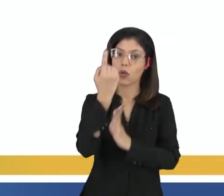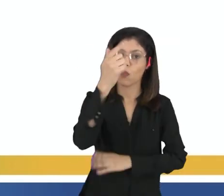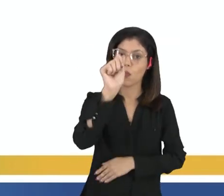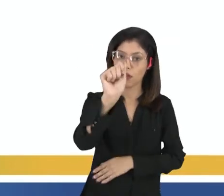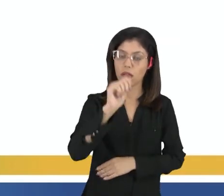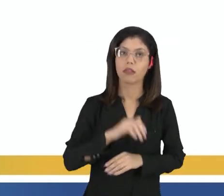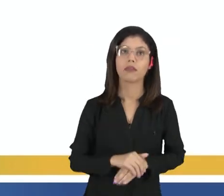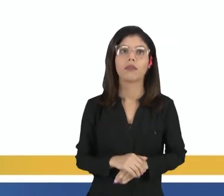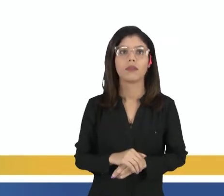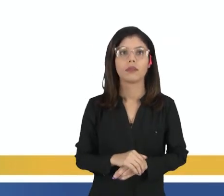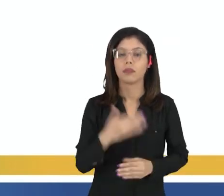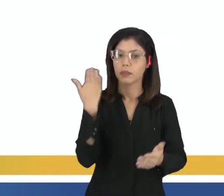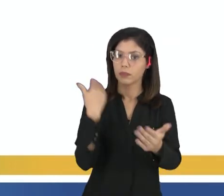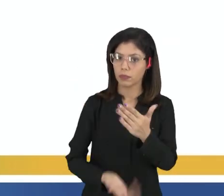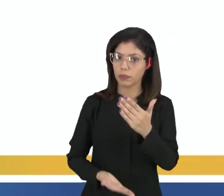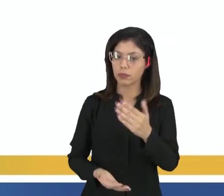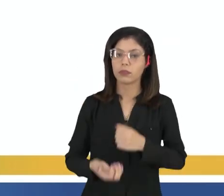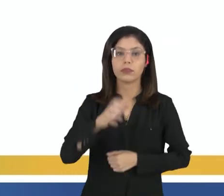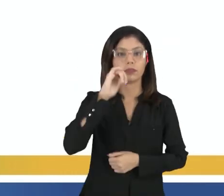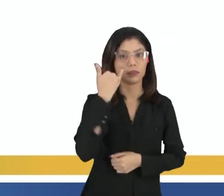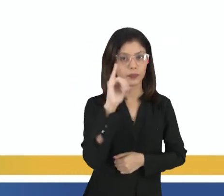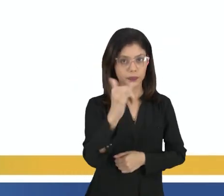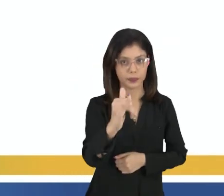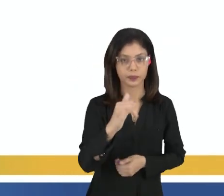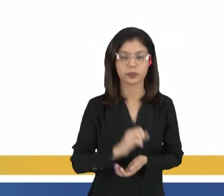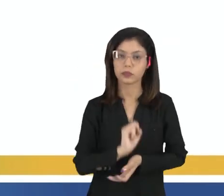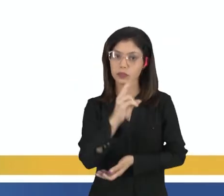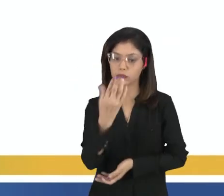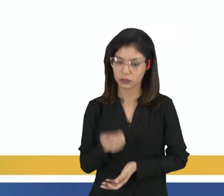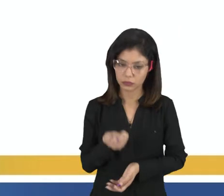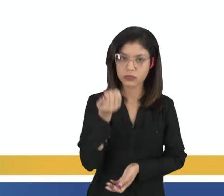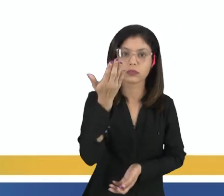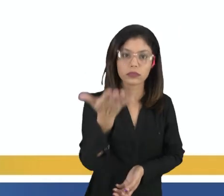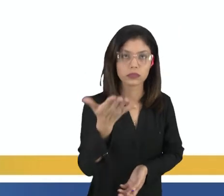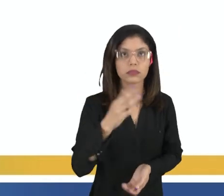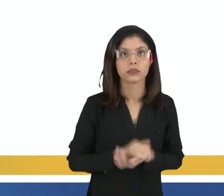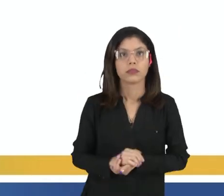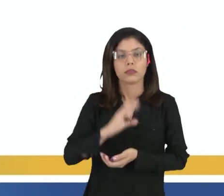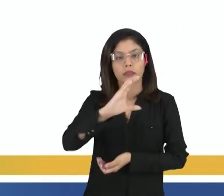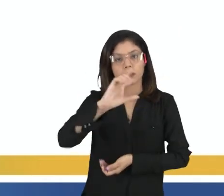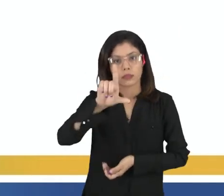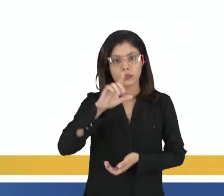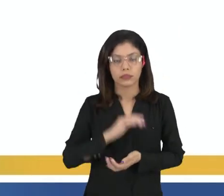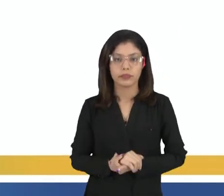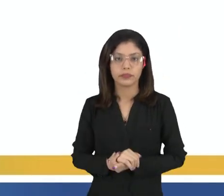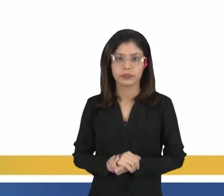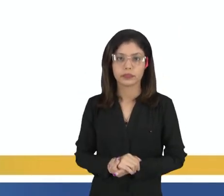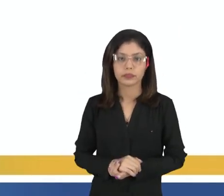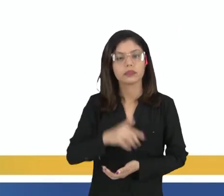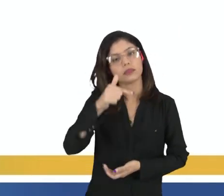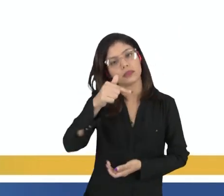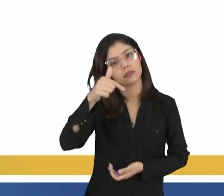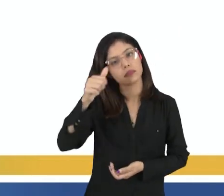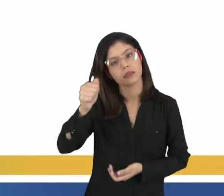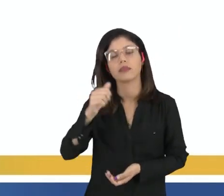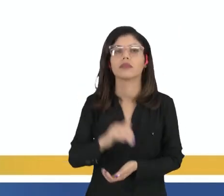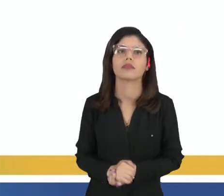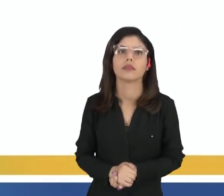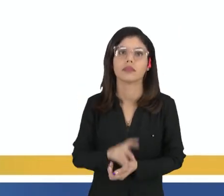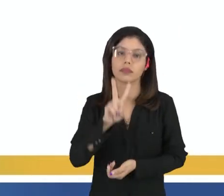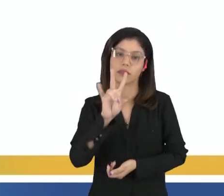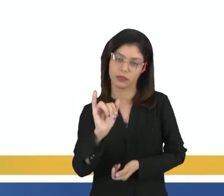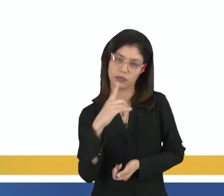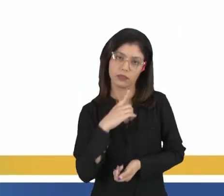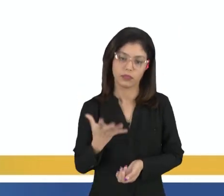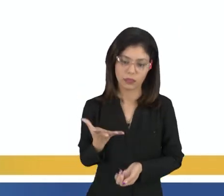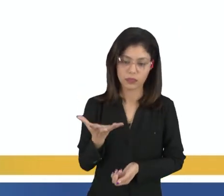1A, então ele vai perder elétrons ou vai doar elétrons, e o cloro ele é da família 7A, então ele vai ter a